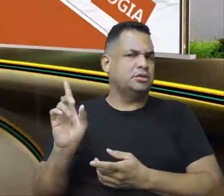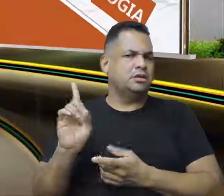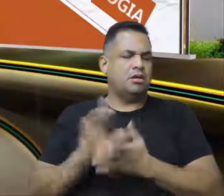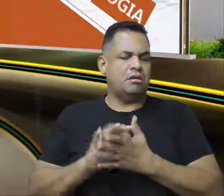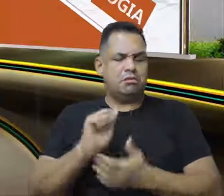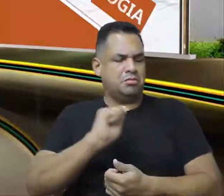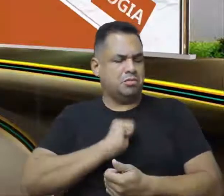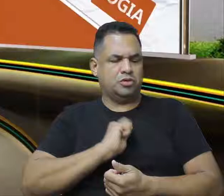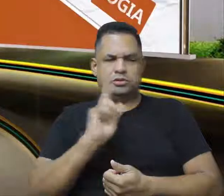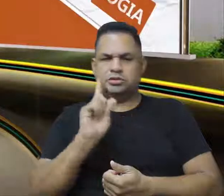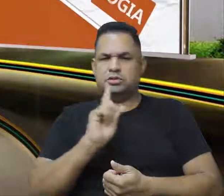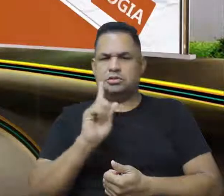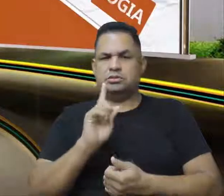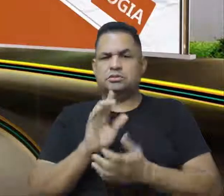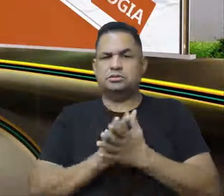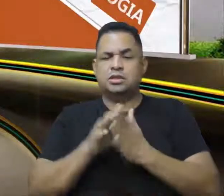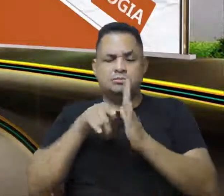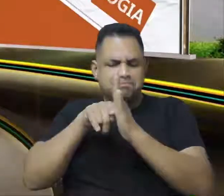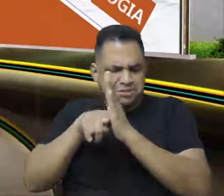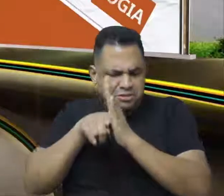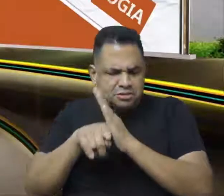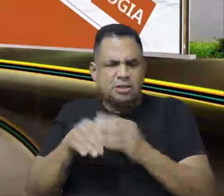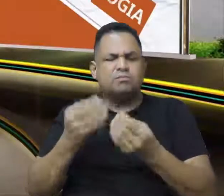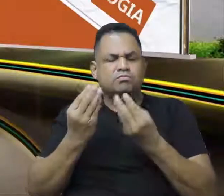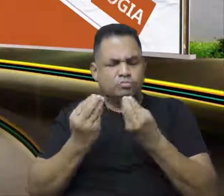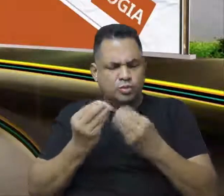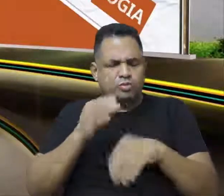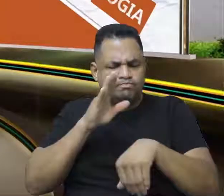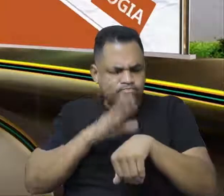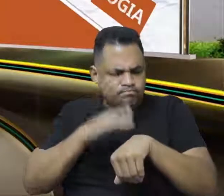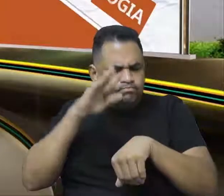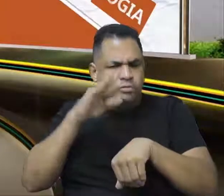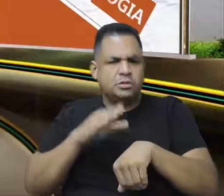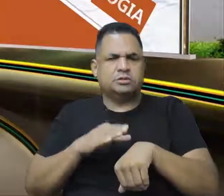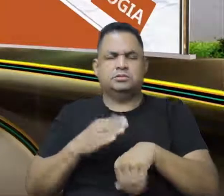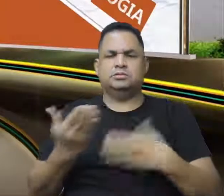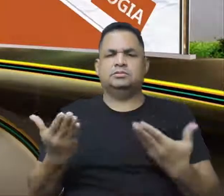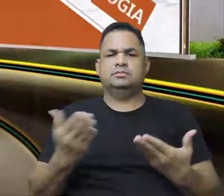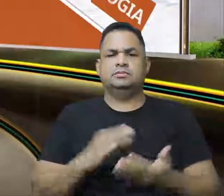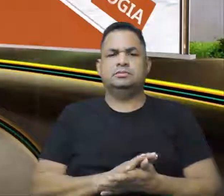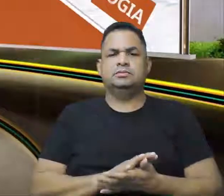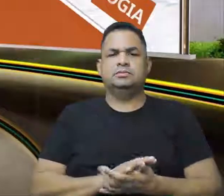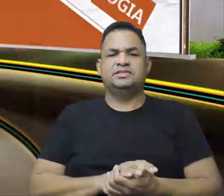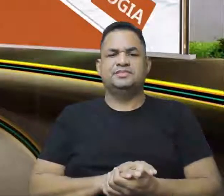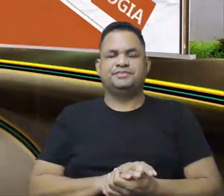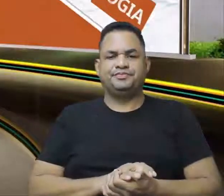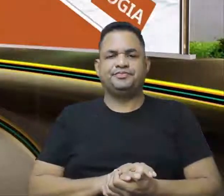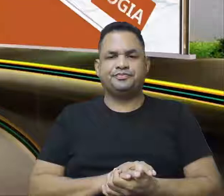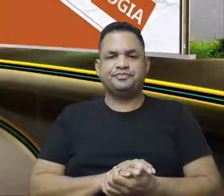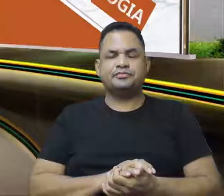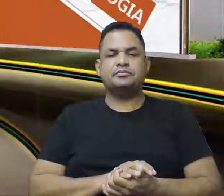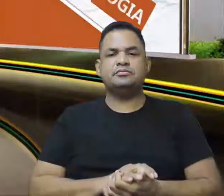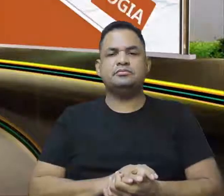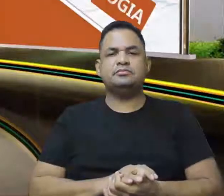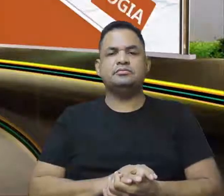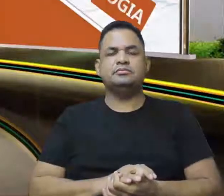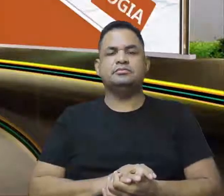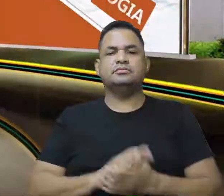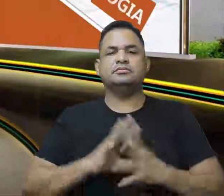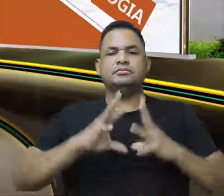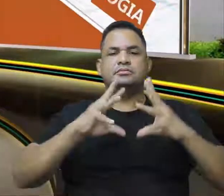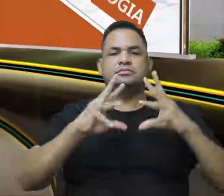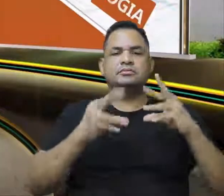antropologia, mas quer dizer que eles estudaram muito isso, né? A antropologia estuda muito a cultura e